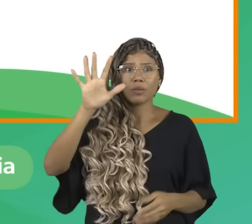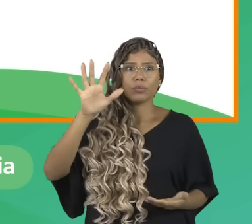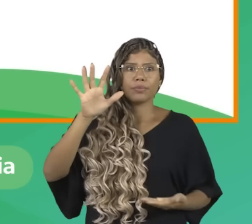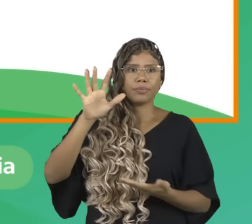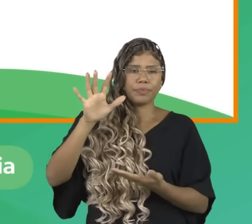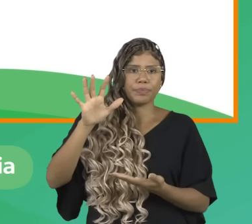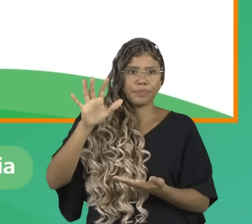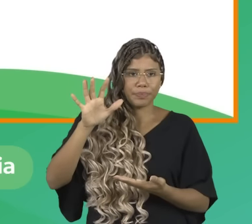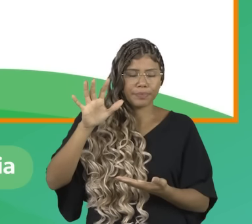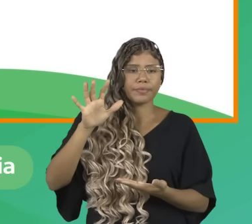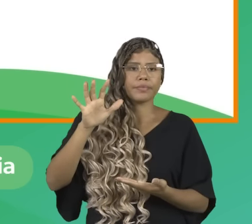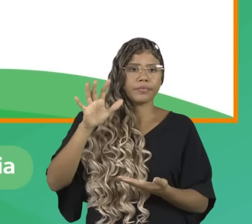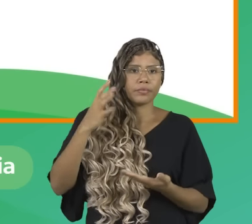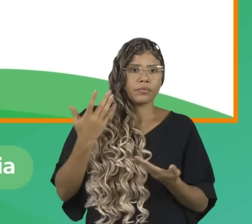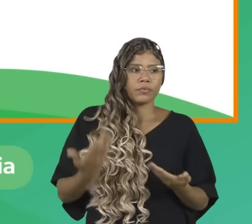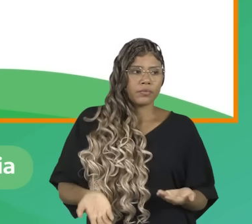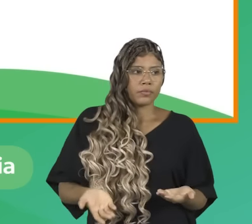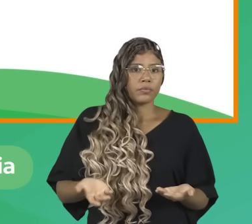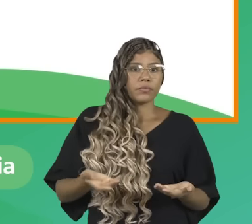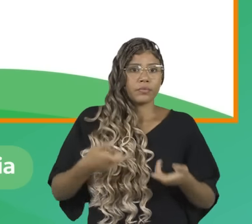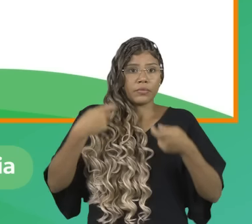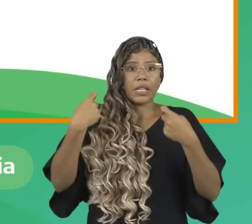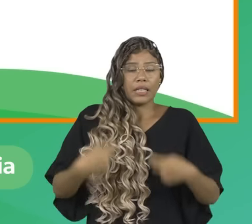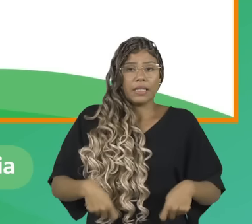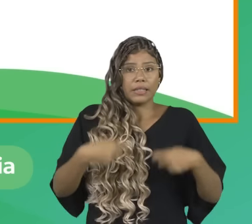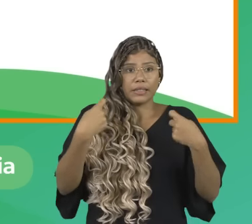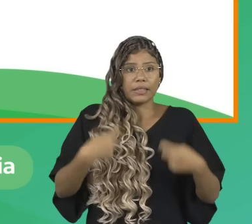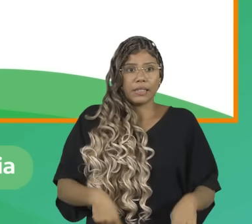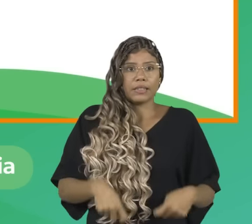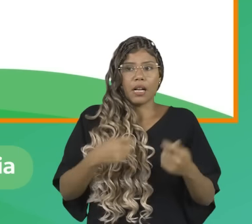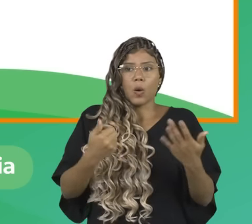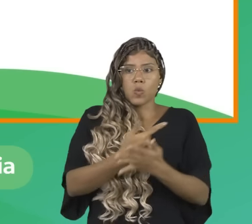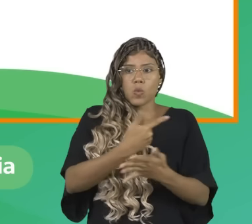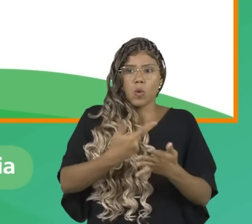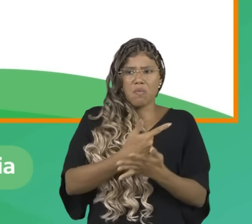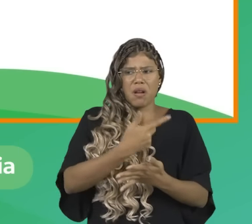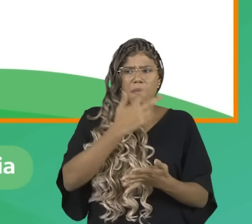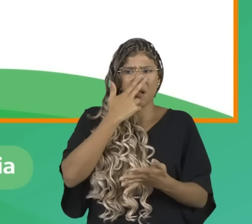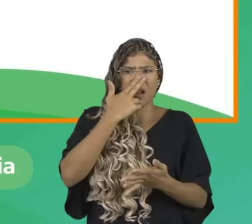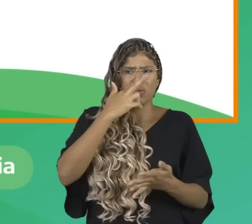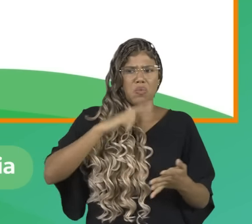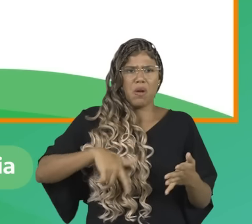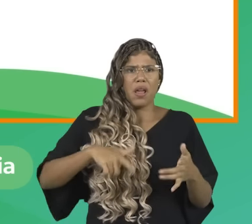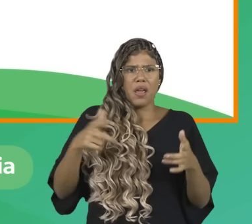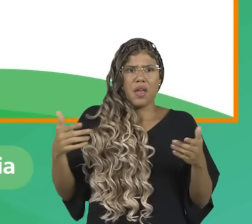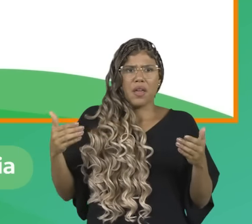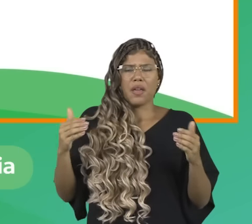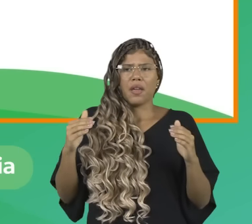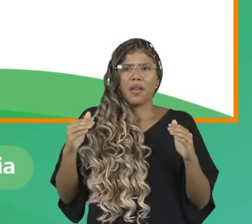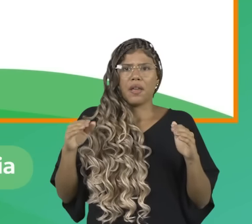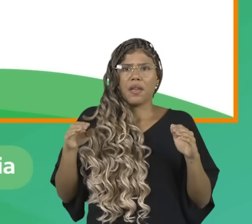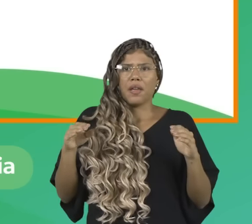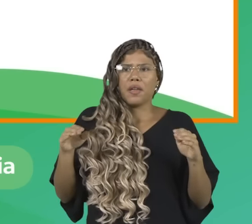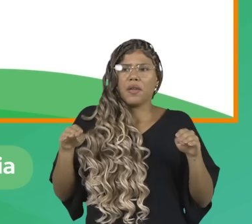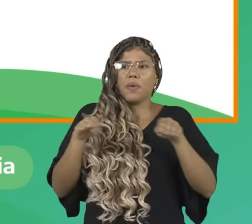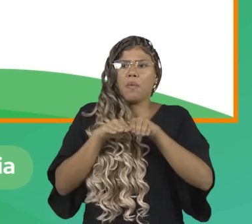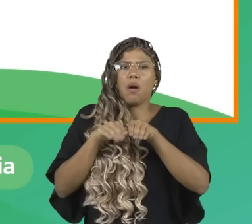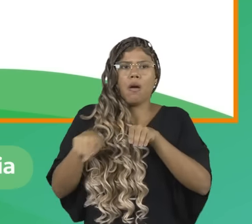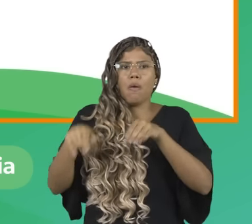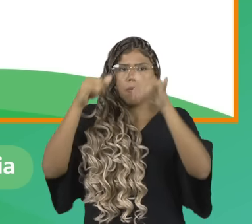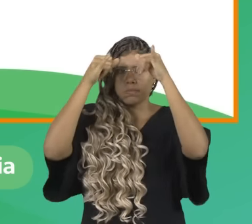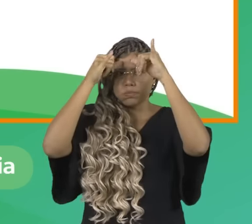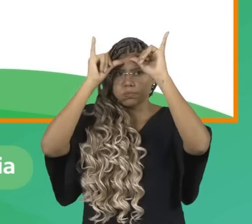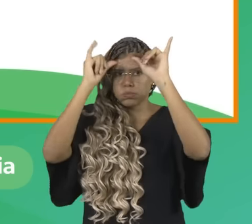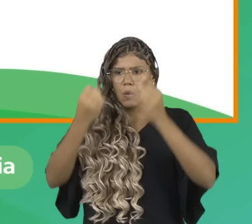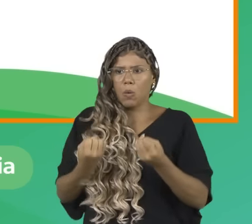e o produto sendo oferecido, ela está se tornando ainda mais grave. E o gás carbônico ele é produzido a partir, não só como